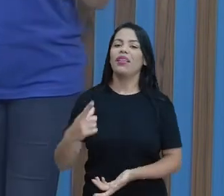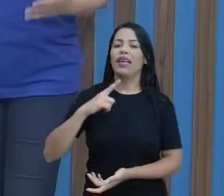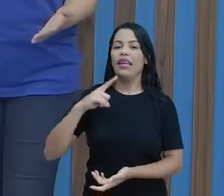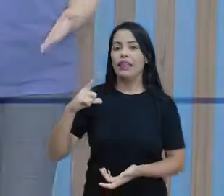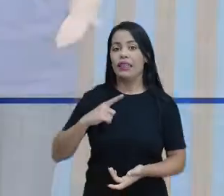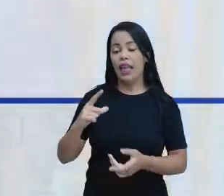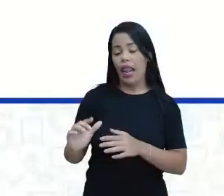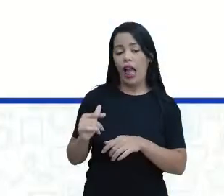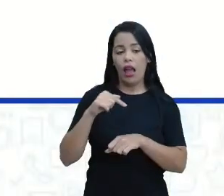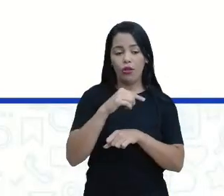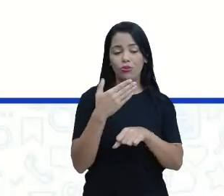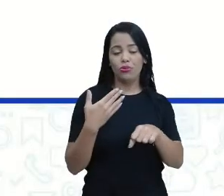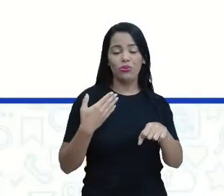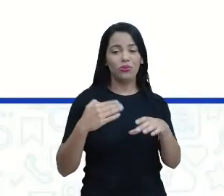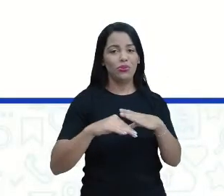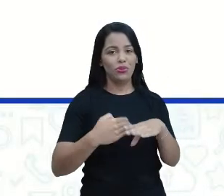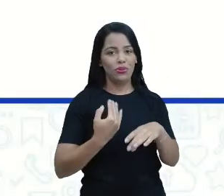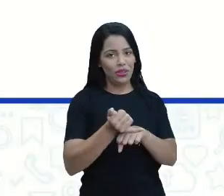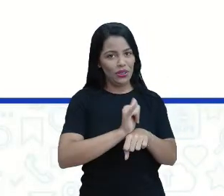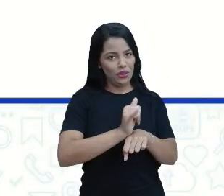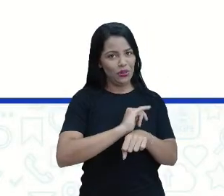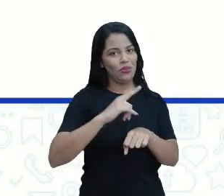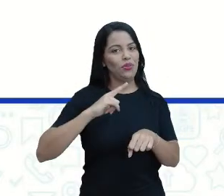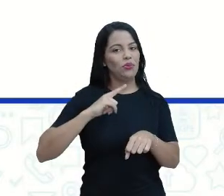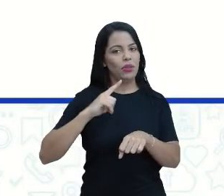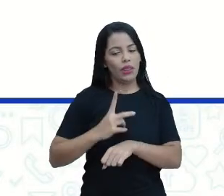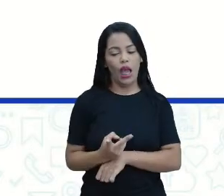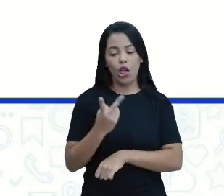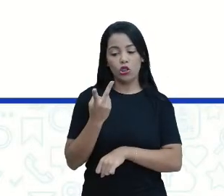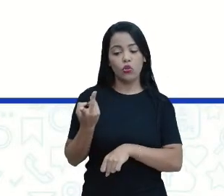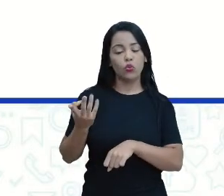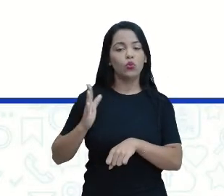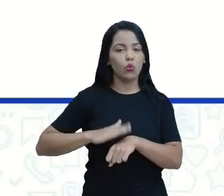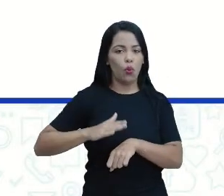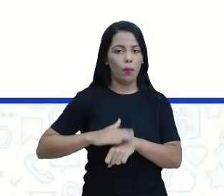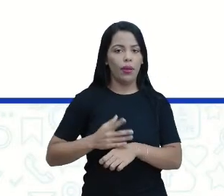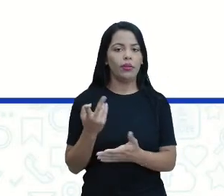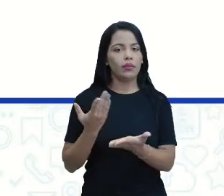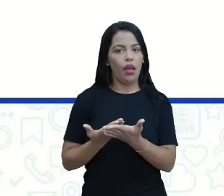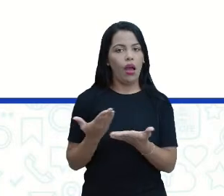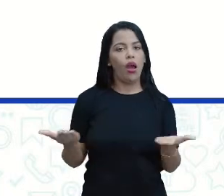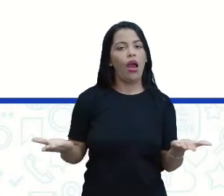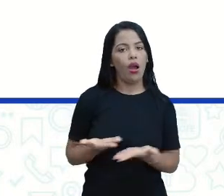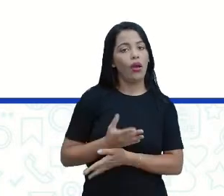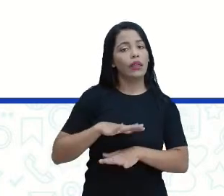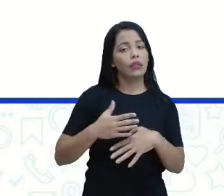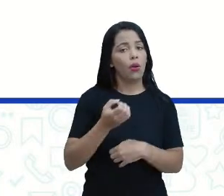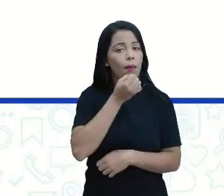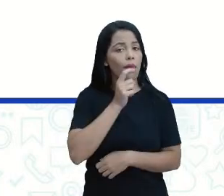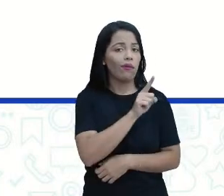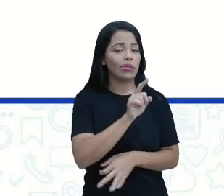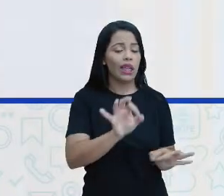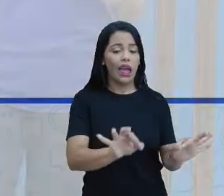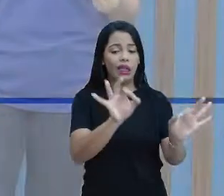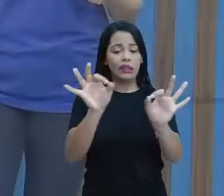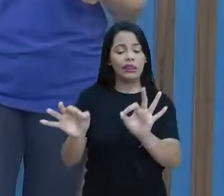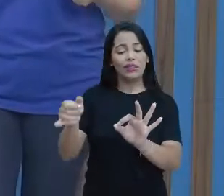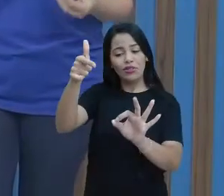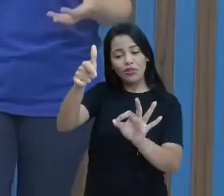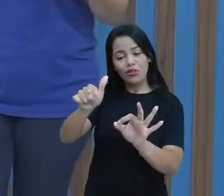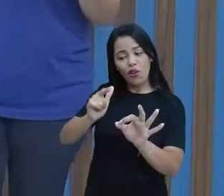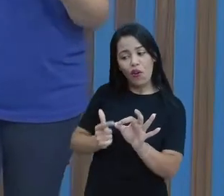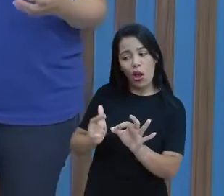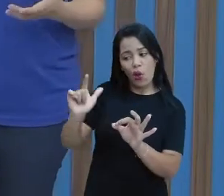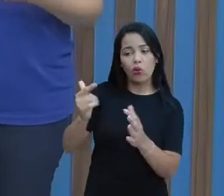aulas anteriores, a gente está fazendo a segunda parte dessa aula, então é bom que você verifique a aula anterior se você não assistiu, tá